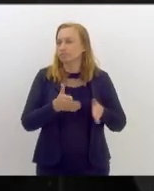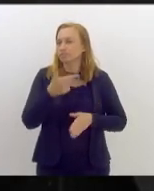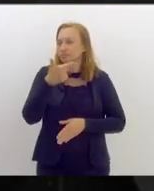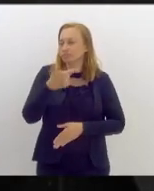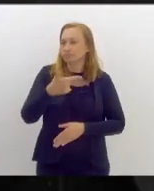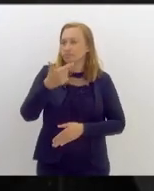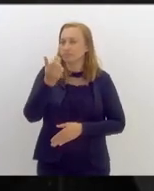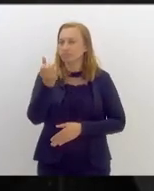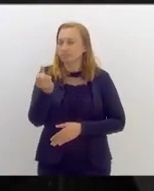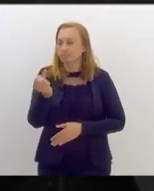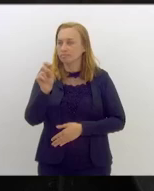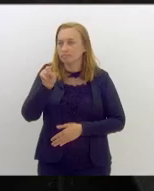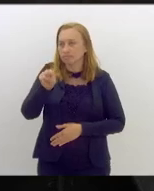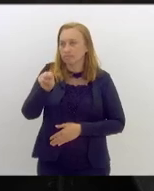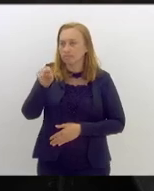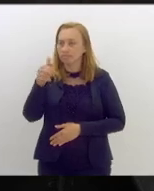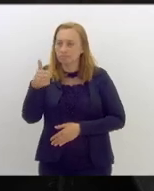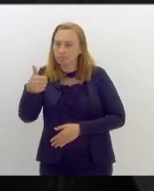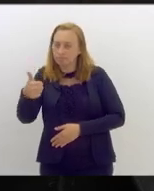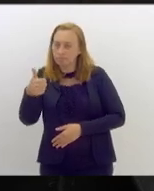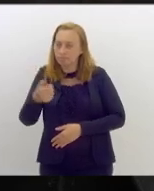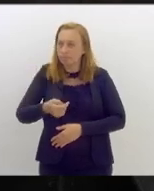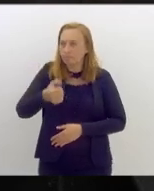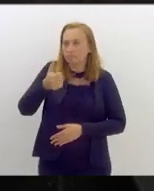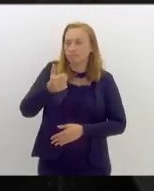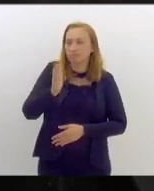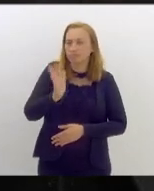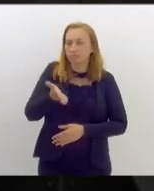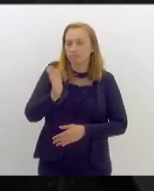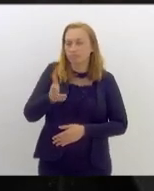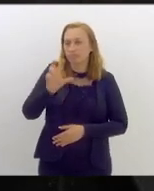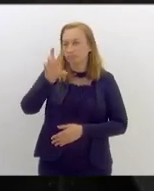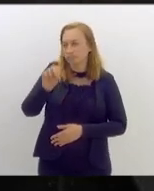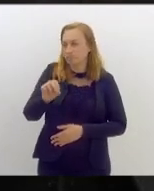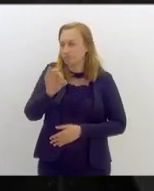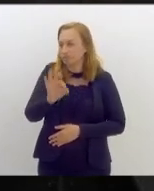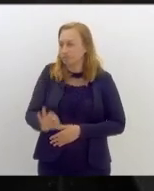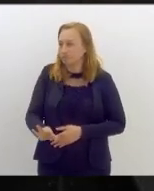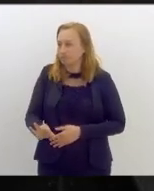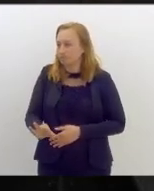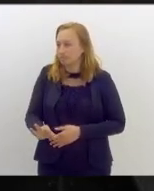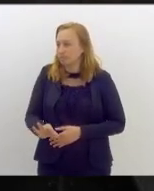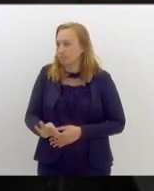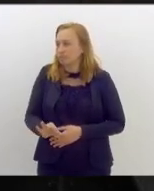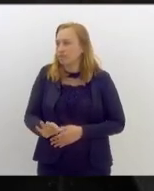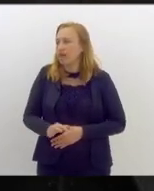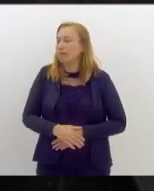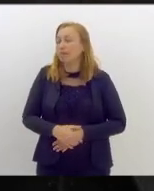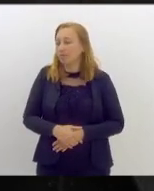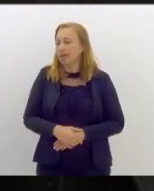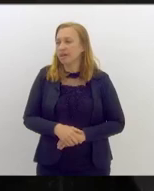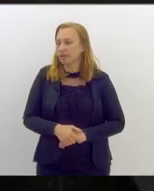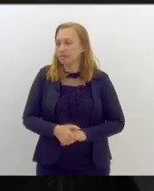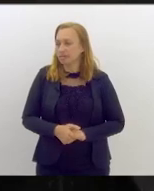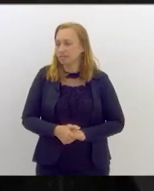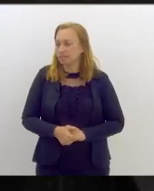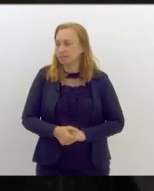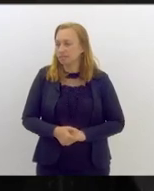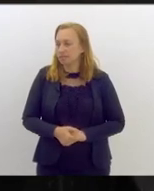26.1 dos quais ele já deu 50%. Isto é